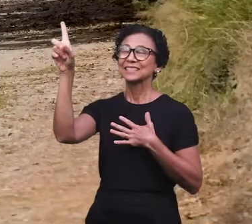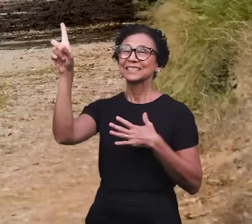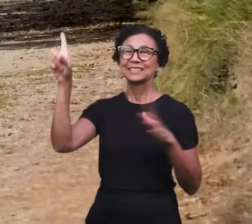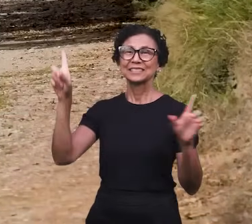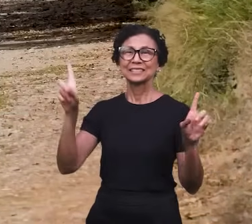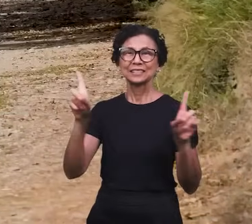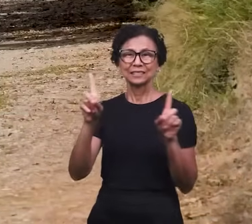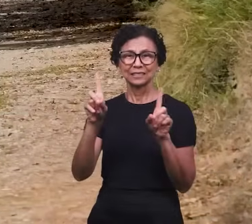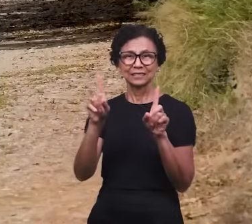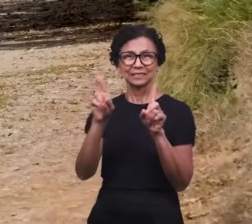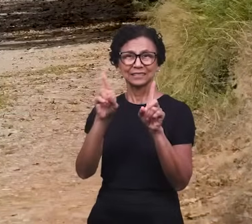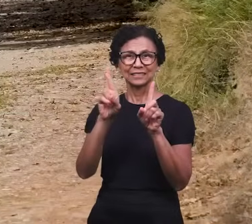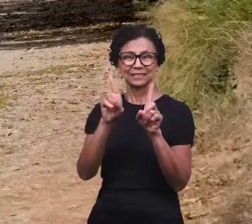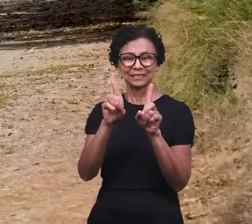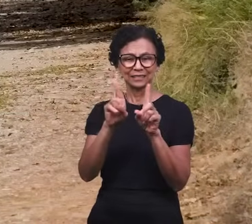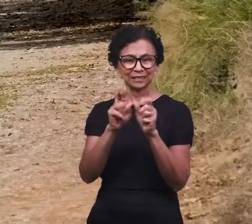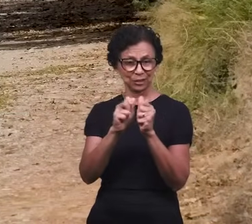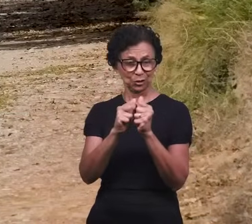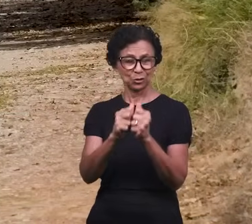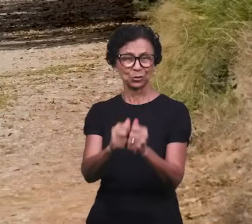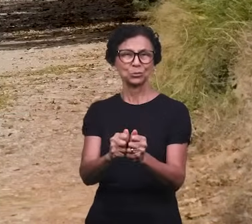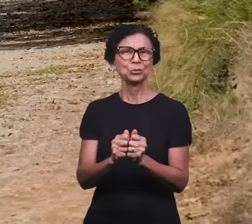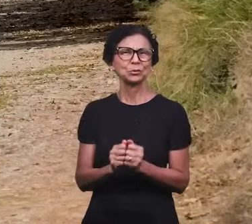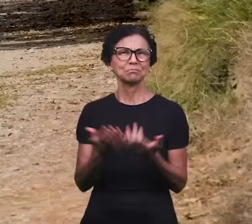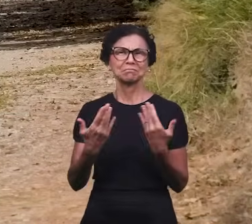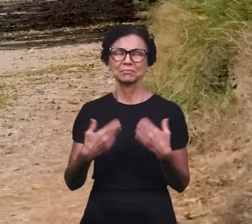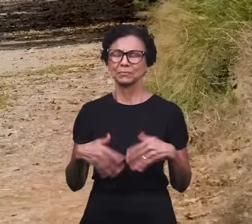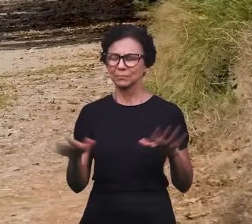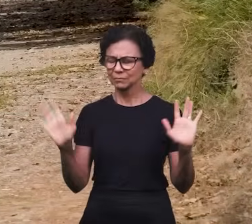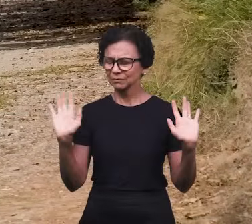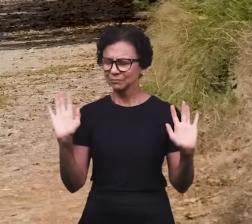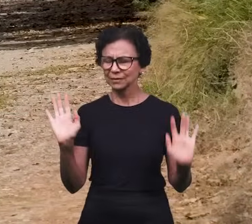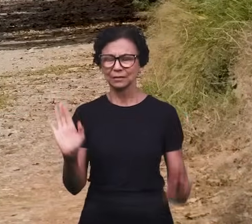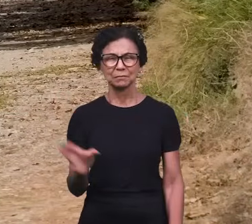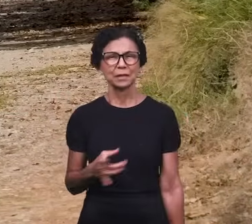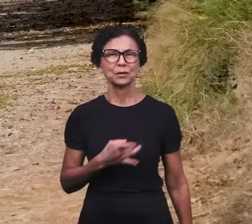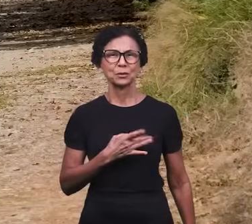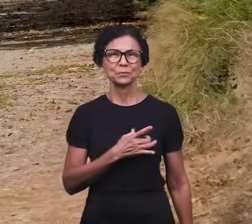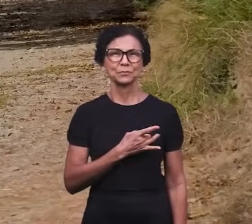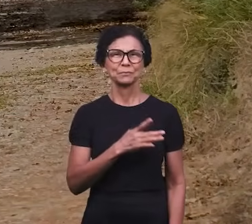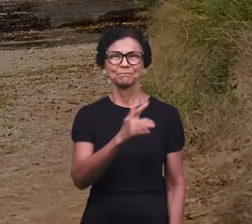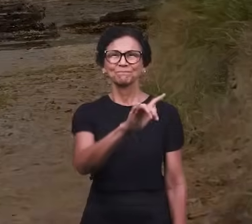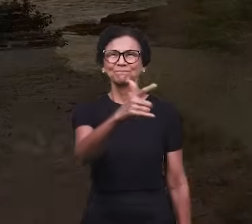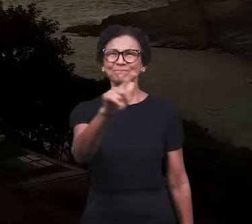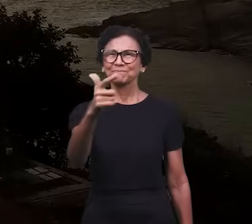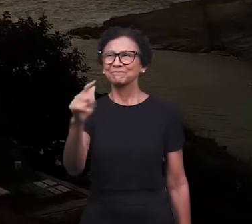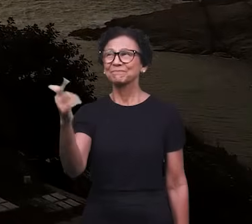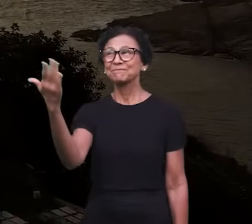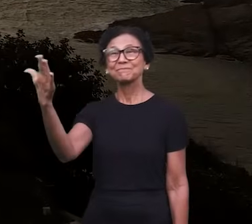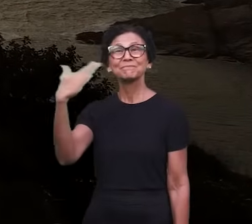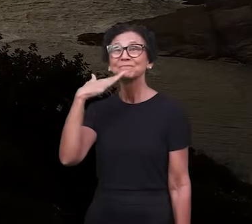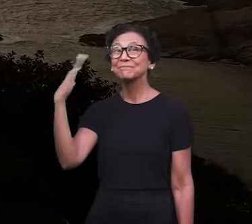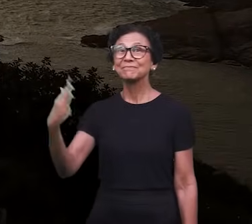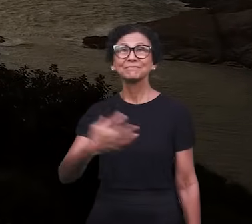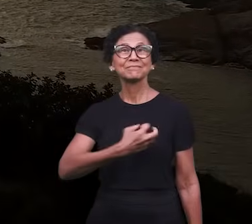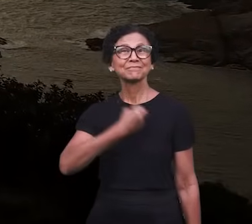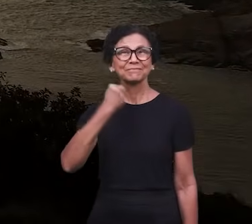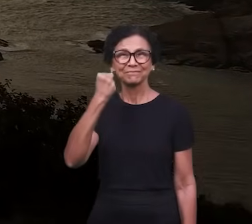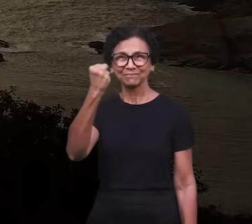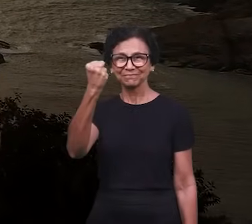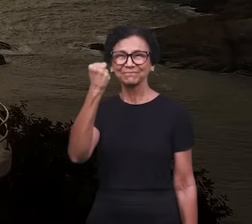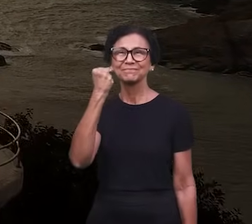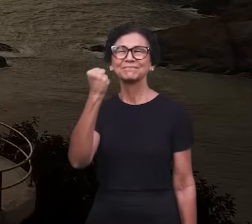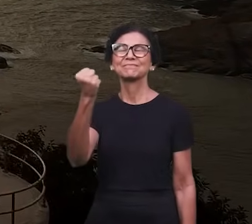Meu Deus está comigo. Não temo perigo. Ele é o meu